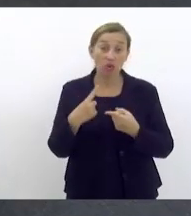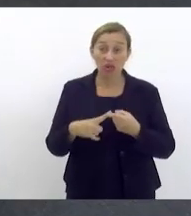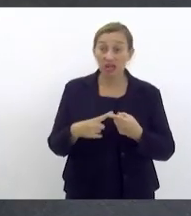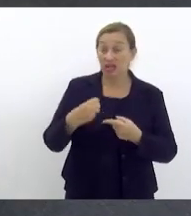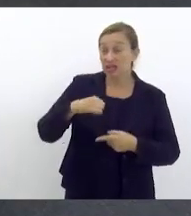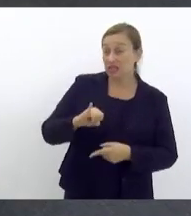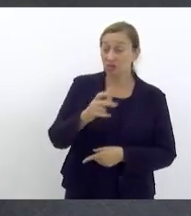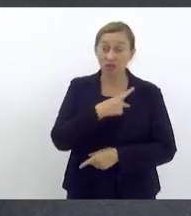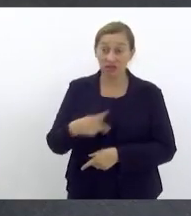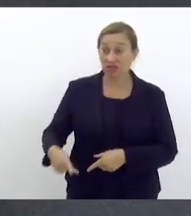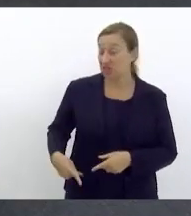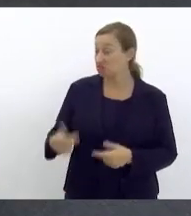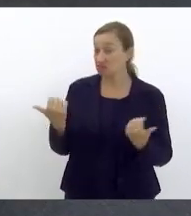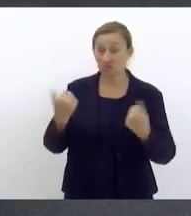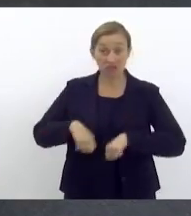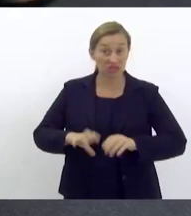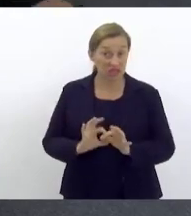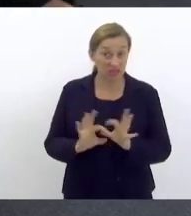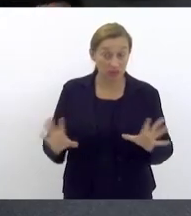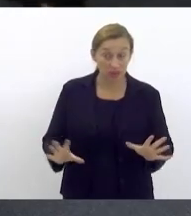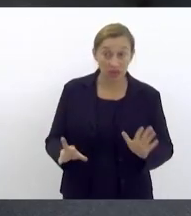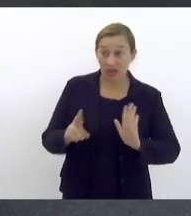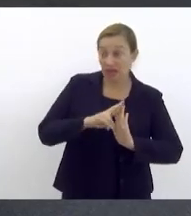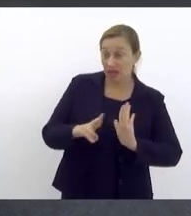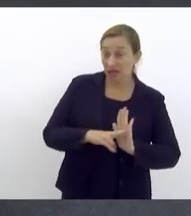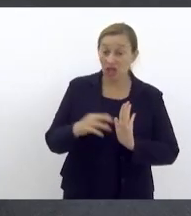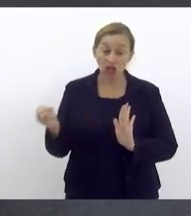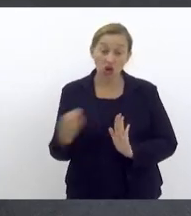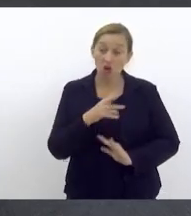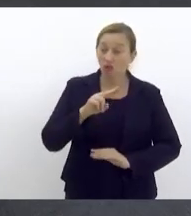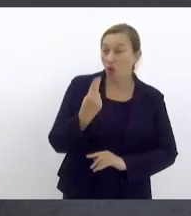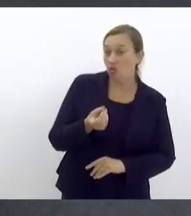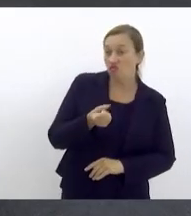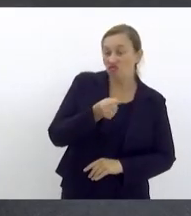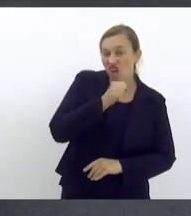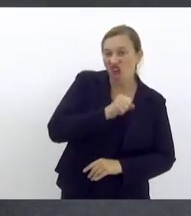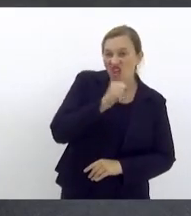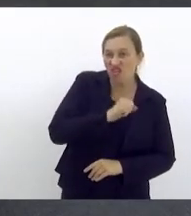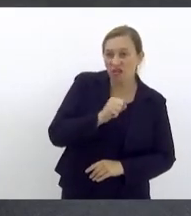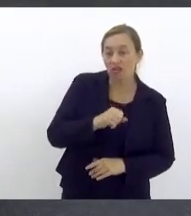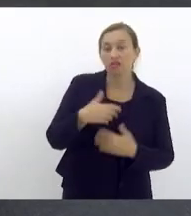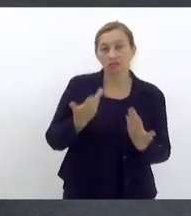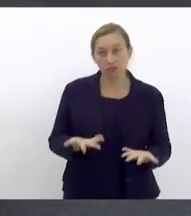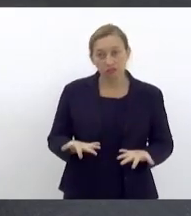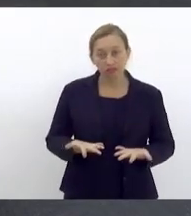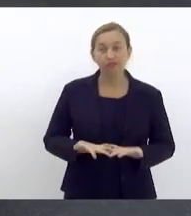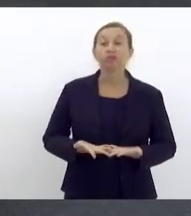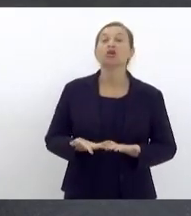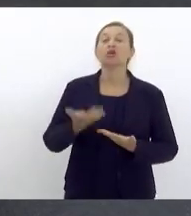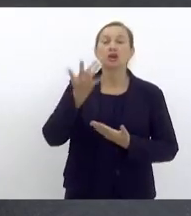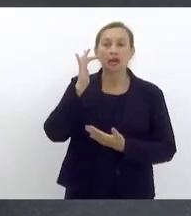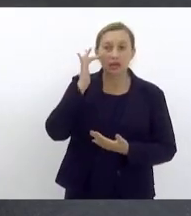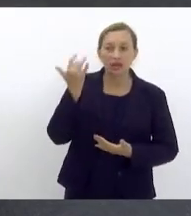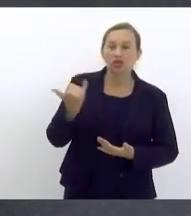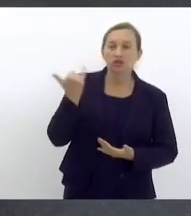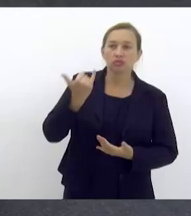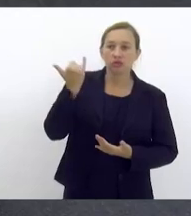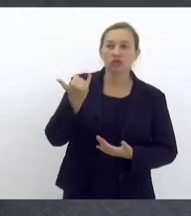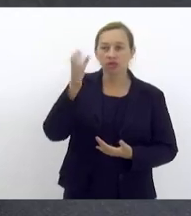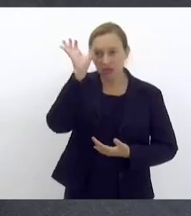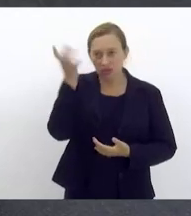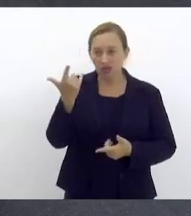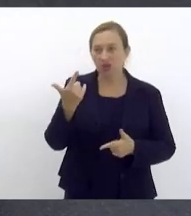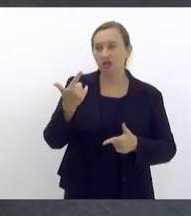presente não precisa autorizar só publicizar na regra antigo na nova a gente está num Limbo de decisão Então acho que era muito importante para resolver esse problema